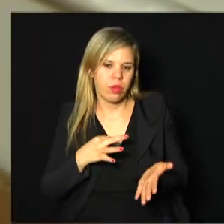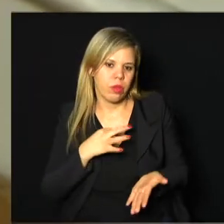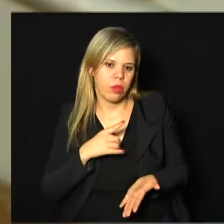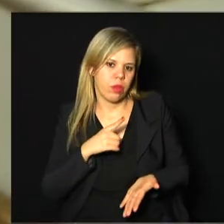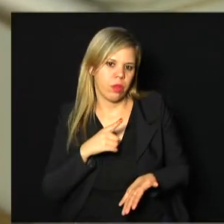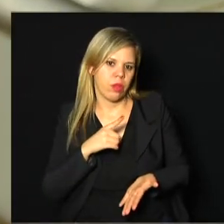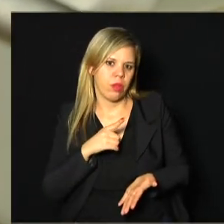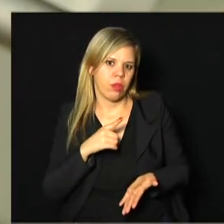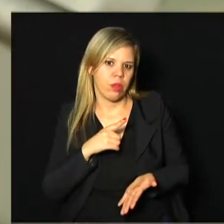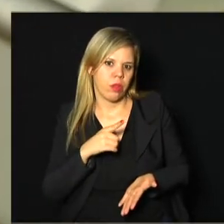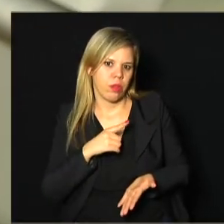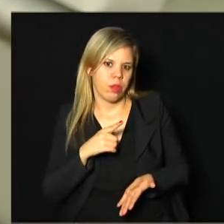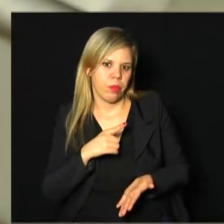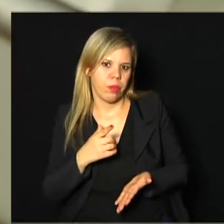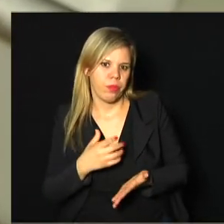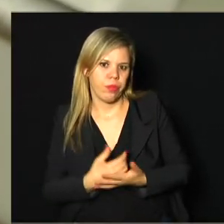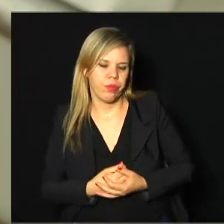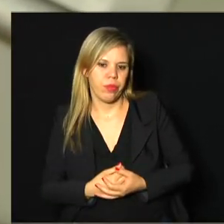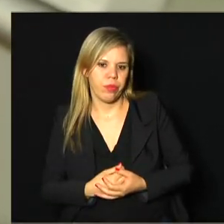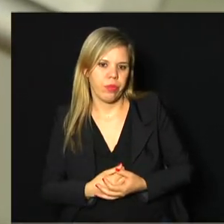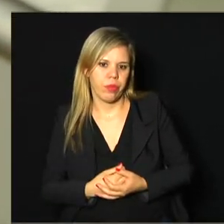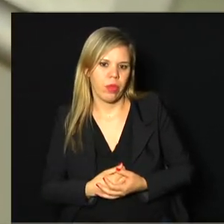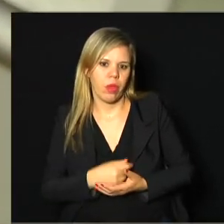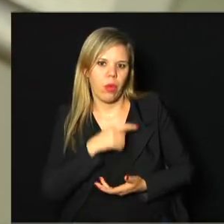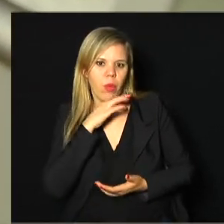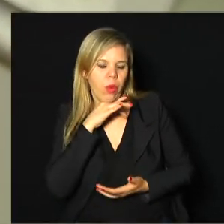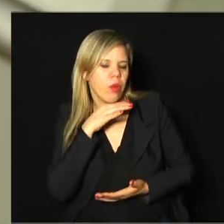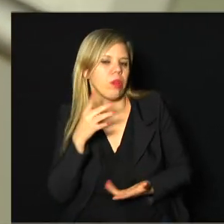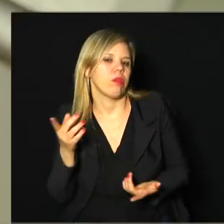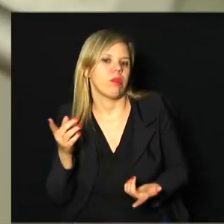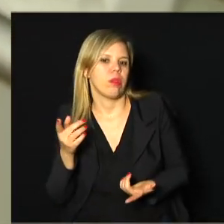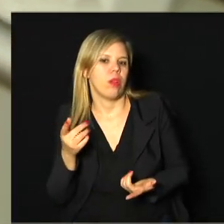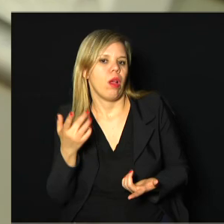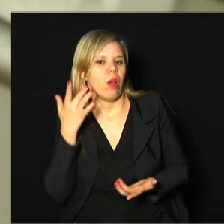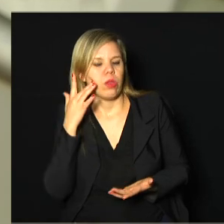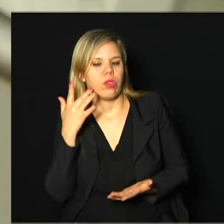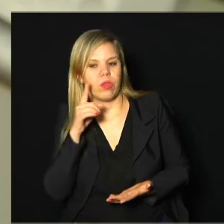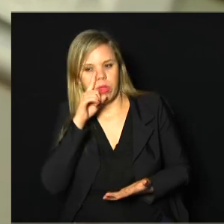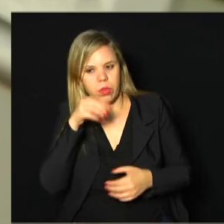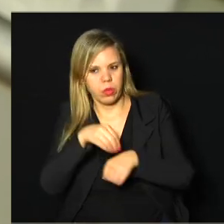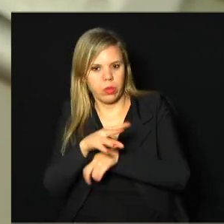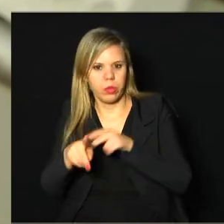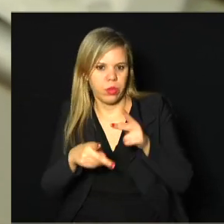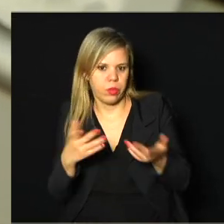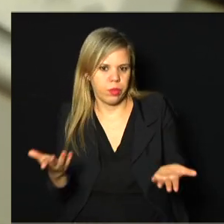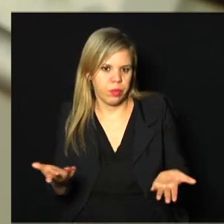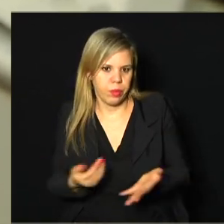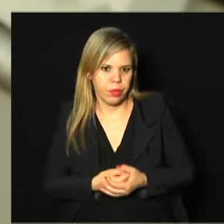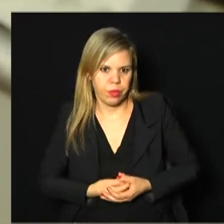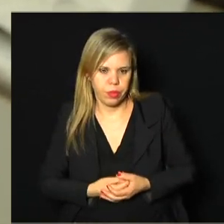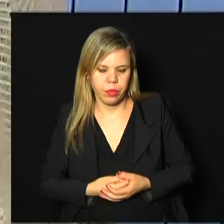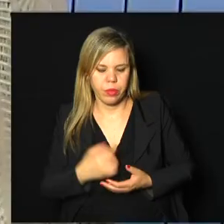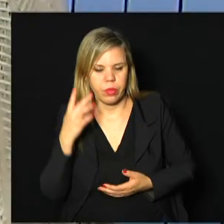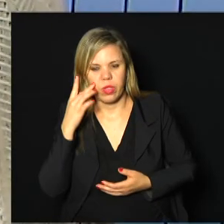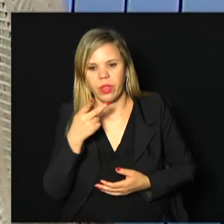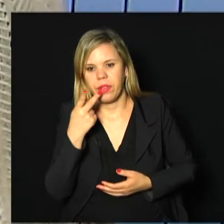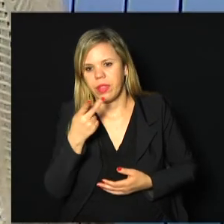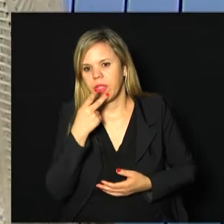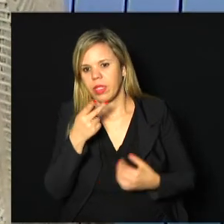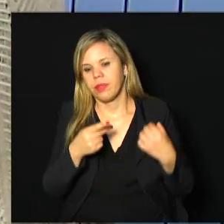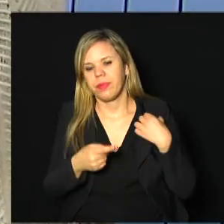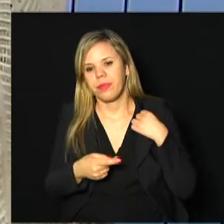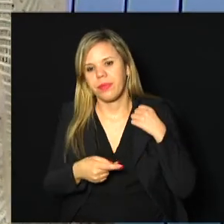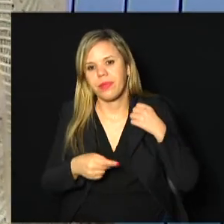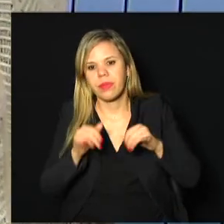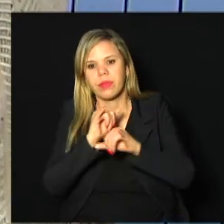até isso seria uma infração até, porque eu coloco a vida dos outros em risco, né? A gente falando aí